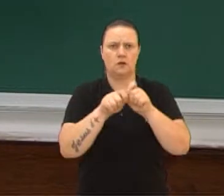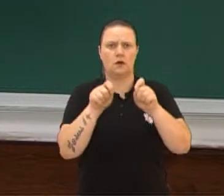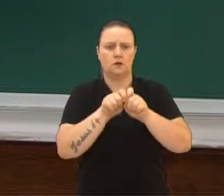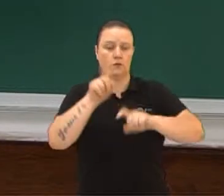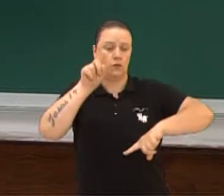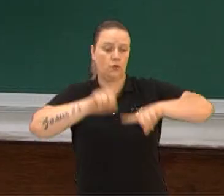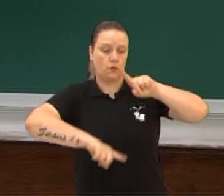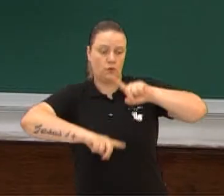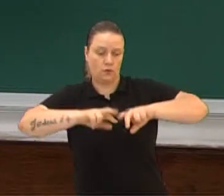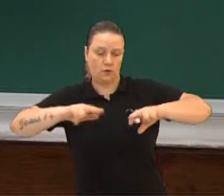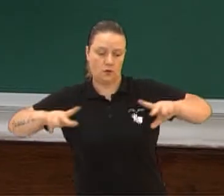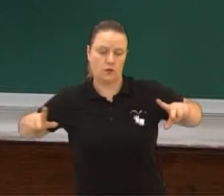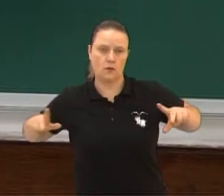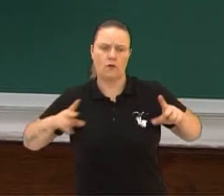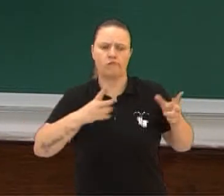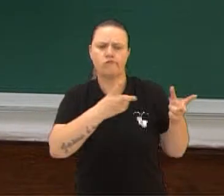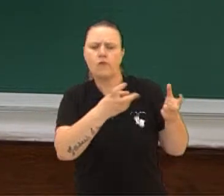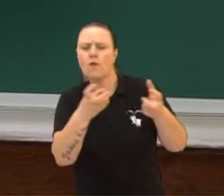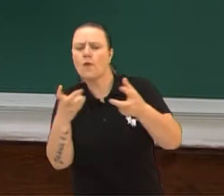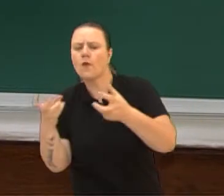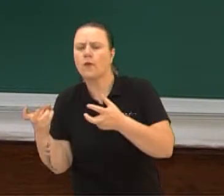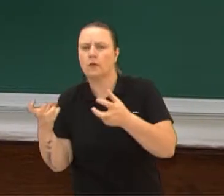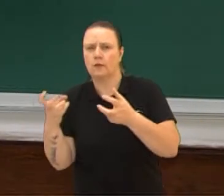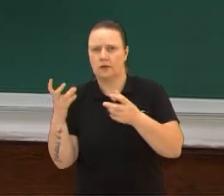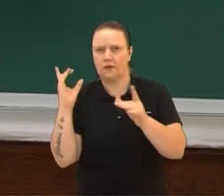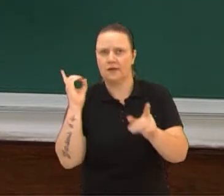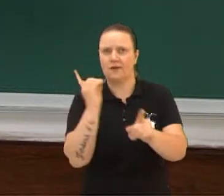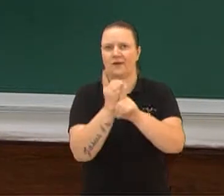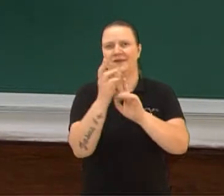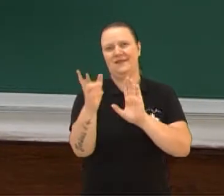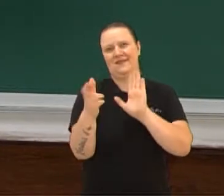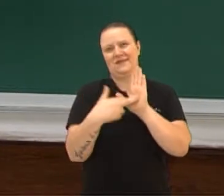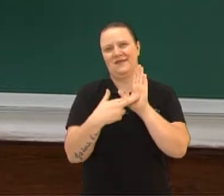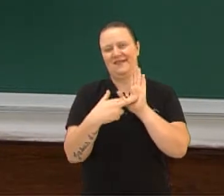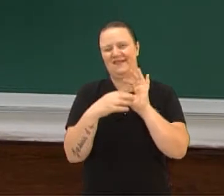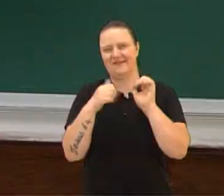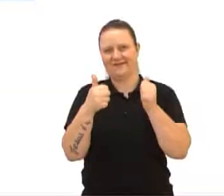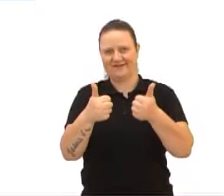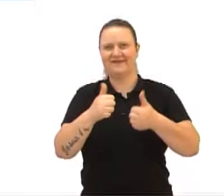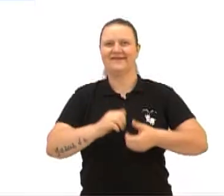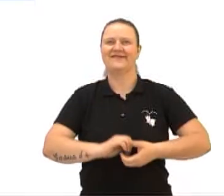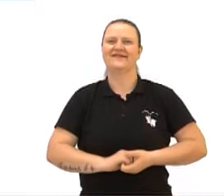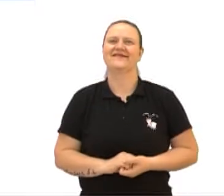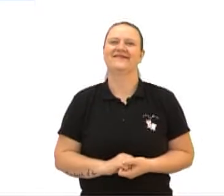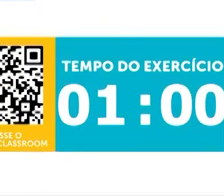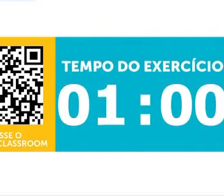essa tabela e ver quais são os números que você vai encontrar, os resultados, né?